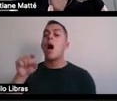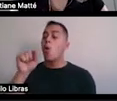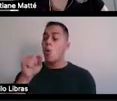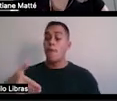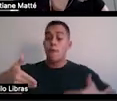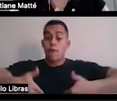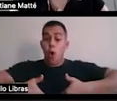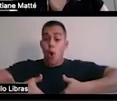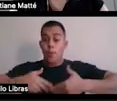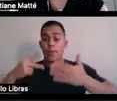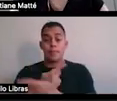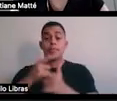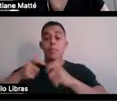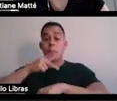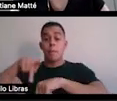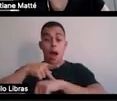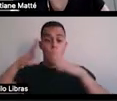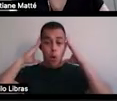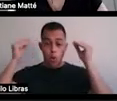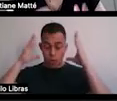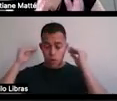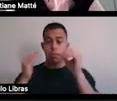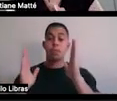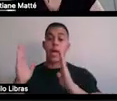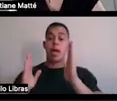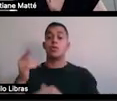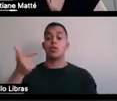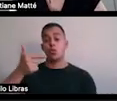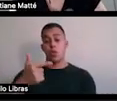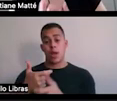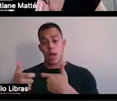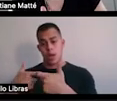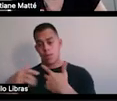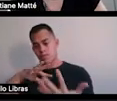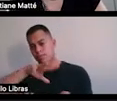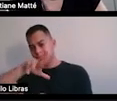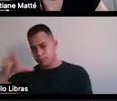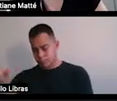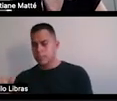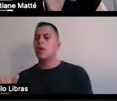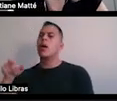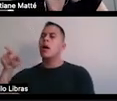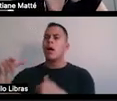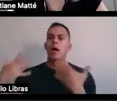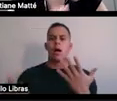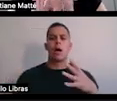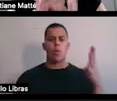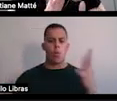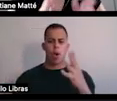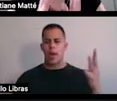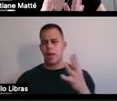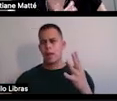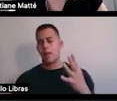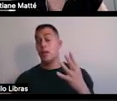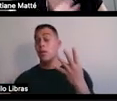na Holanda durante a Segunda Guerra Mundial. Então, naquela região, lá nos anos de 44 a